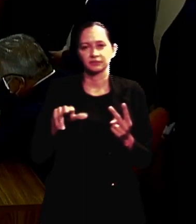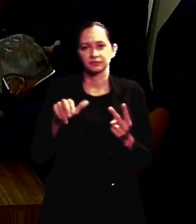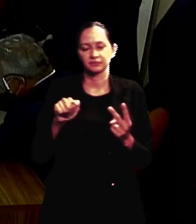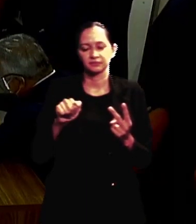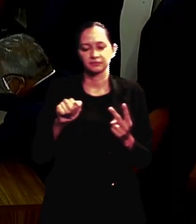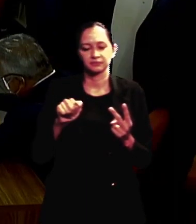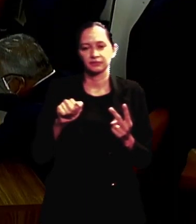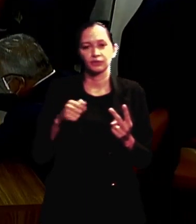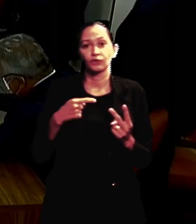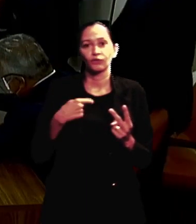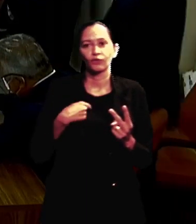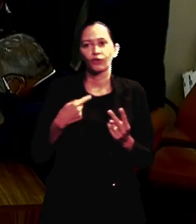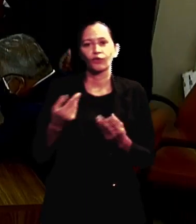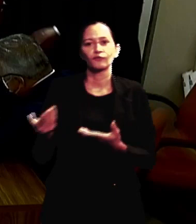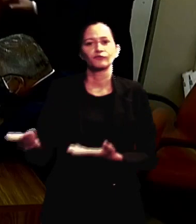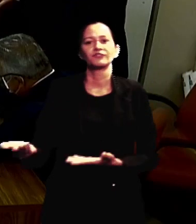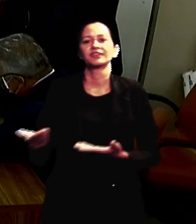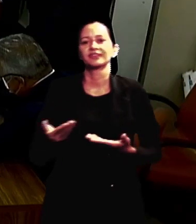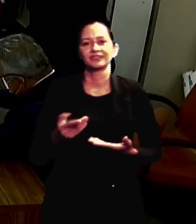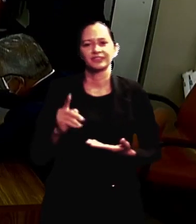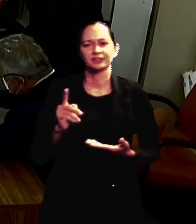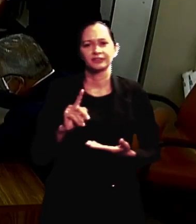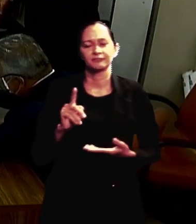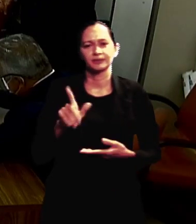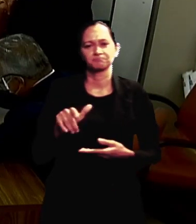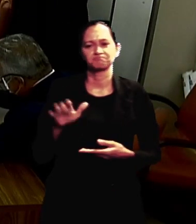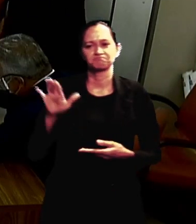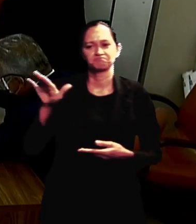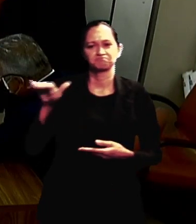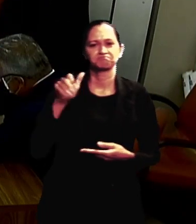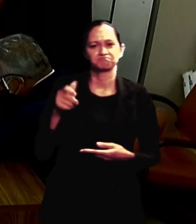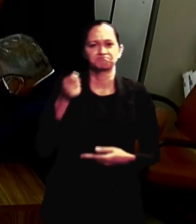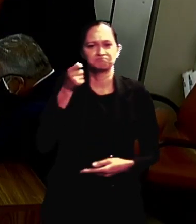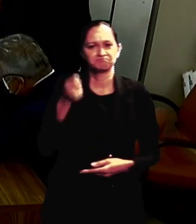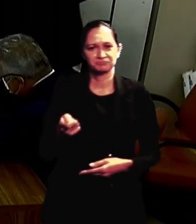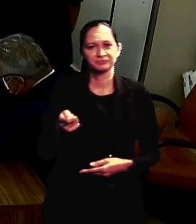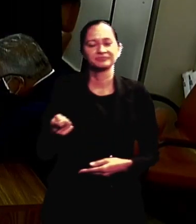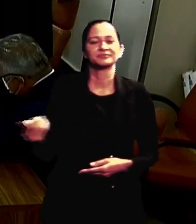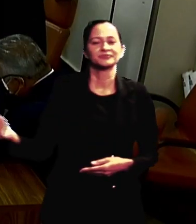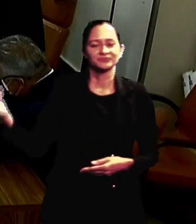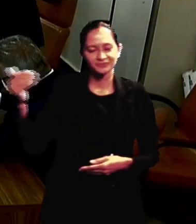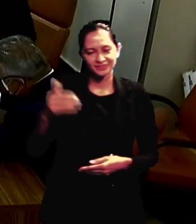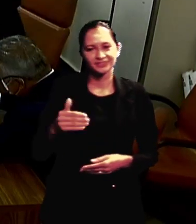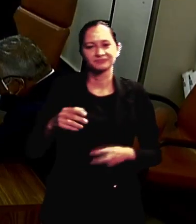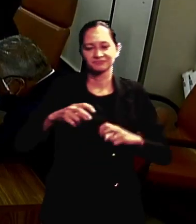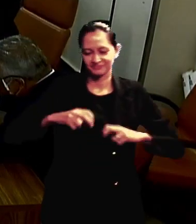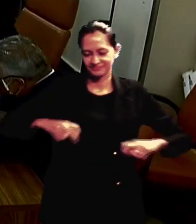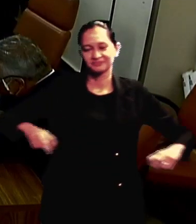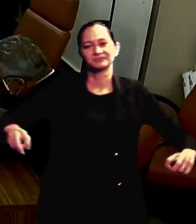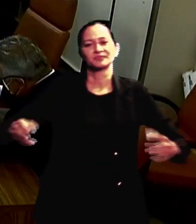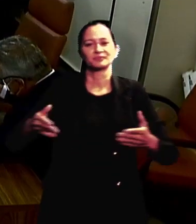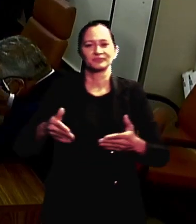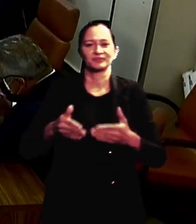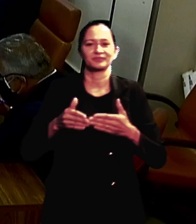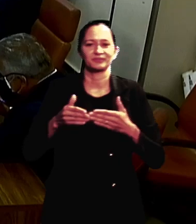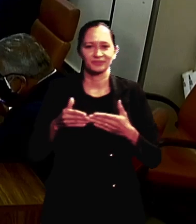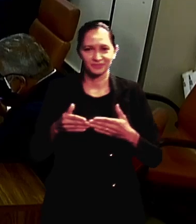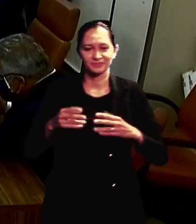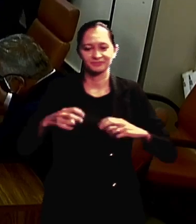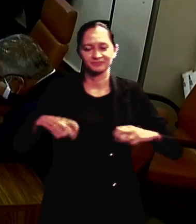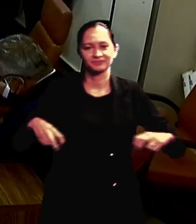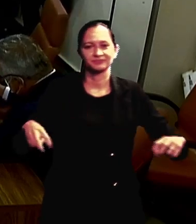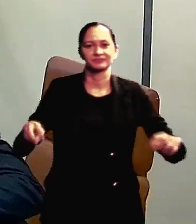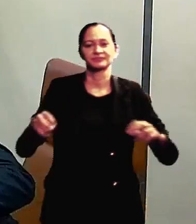a quem eu não convido, mas eu convoco para que juntem-se a nós aqui à mesa, possam dar